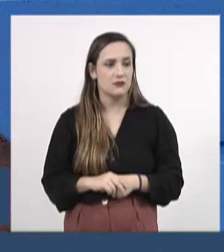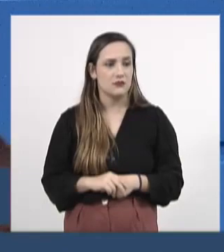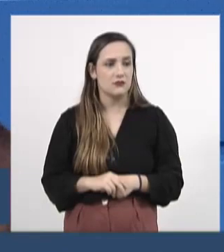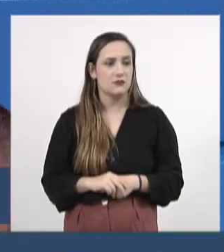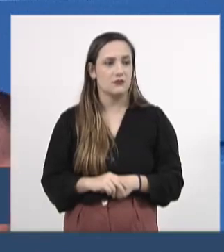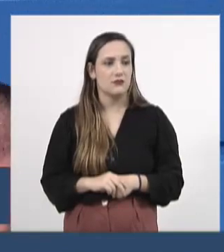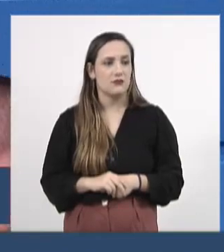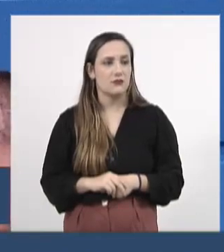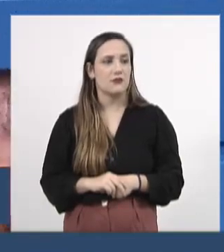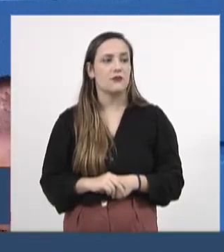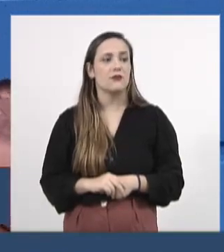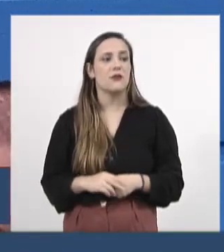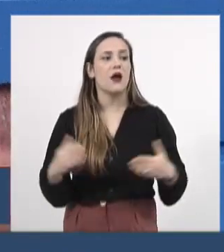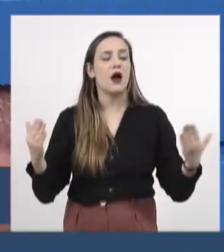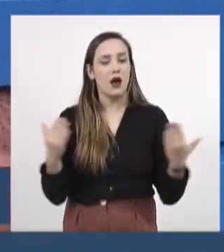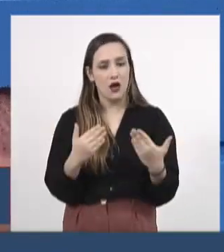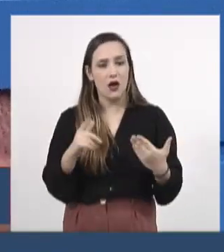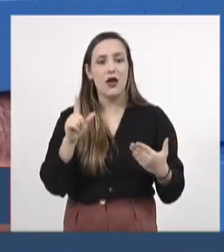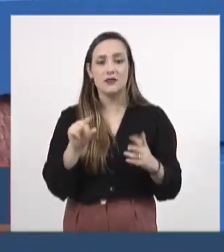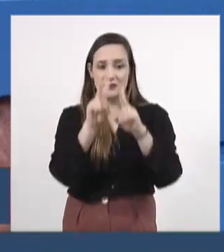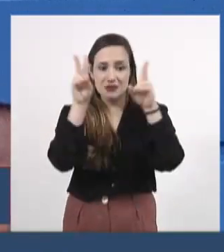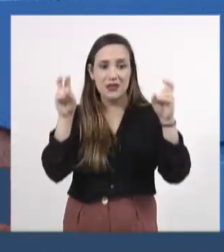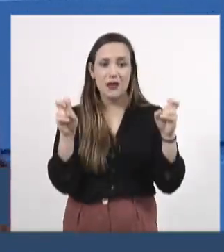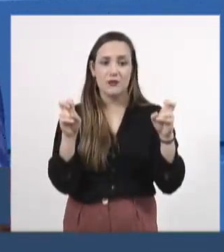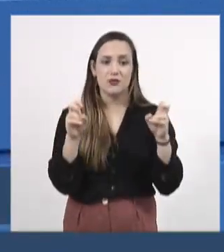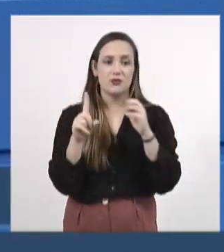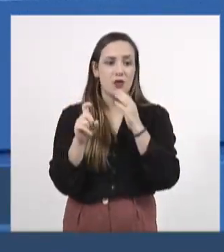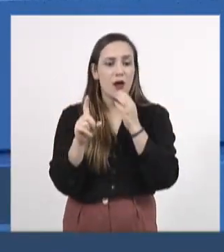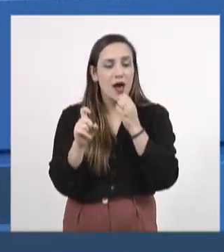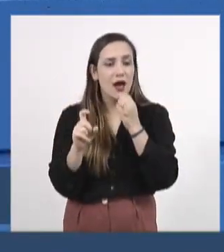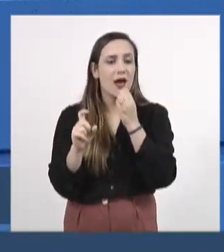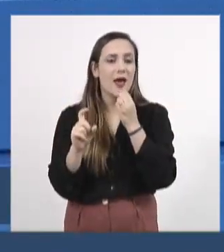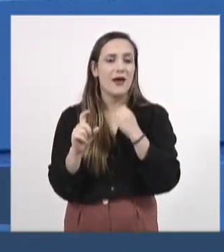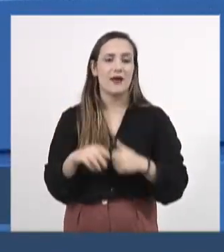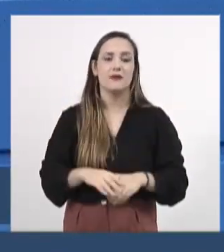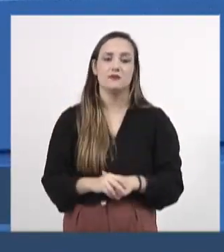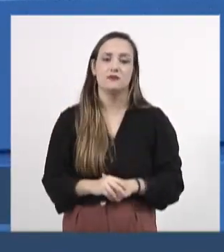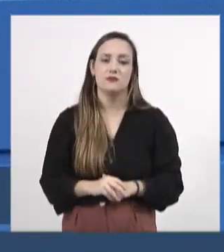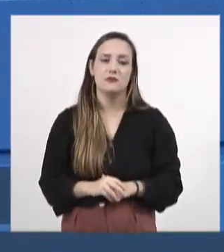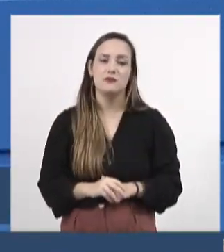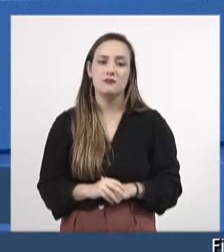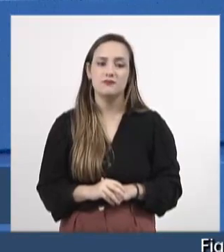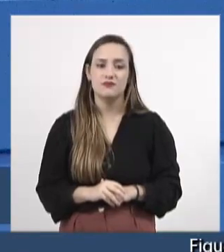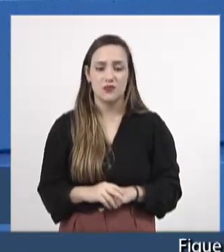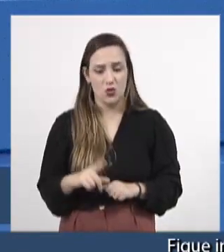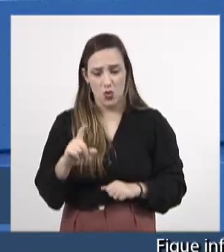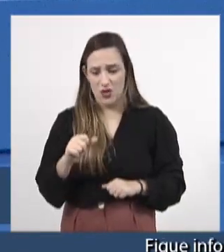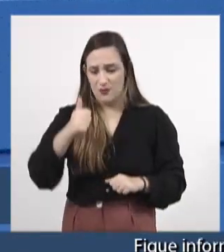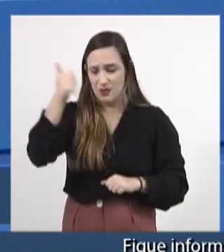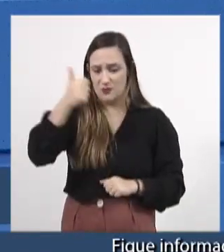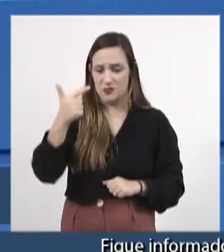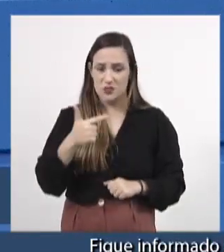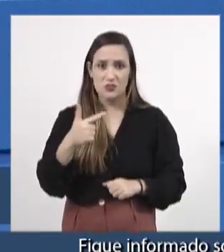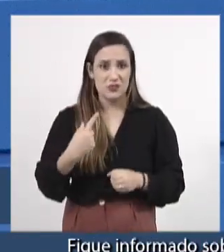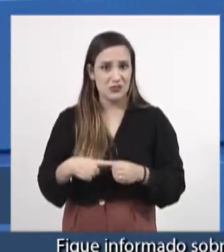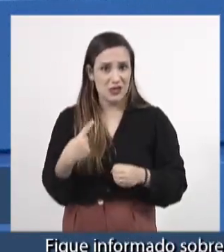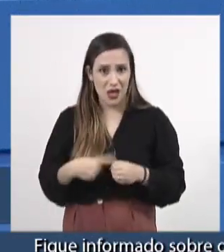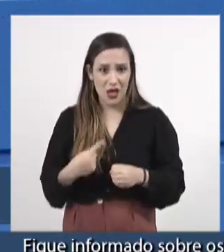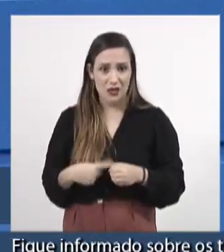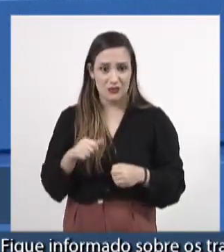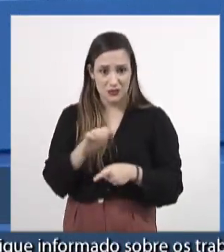você trazer essa pauta de Dourados aqui, porque nós temos que ter um olhar atento. Dourados é a segunda cidade cidade do Estado, mas é uma